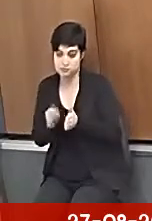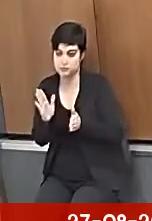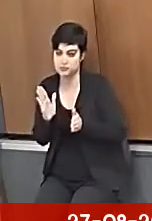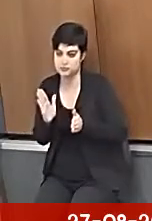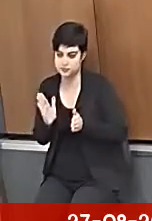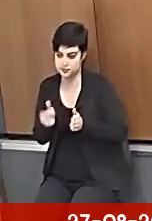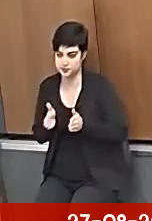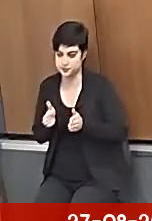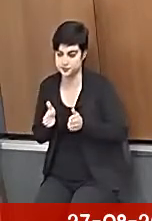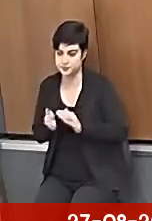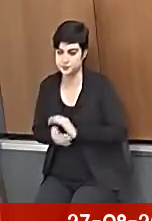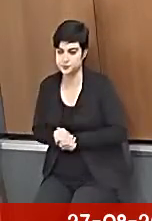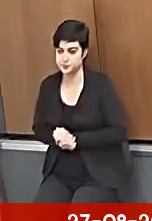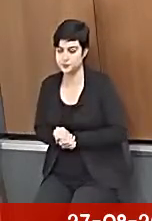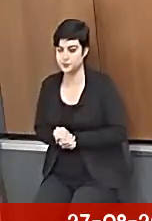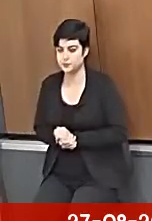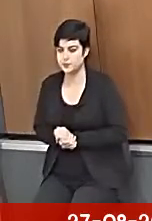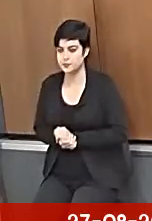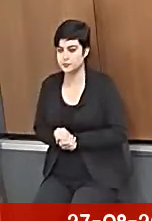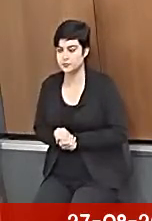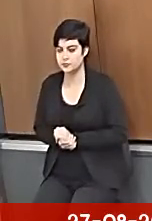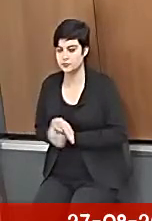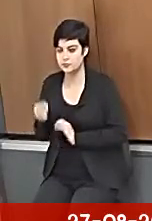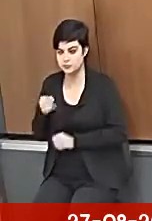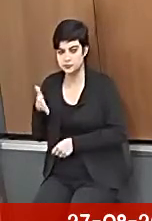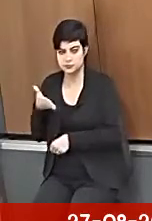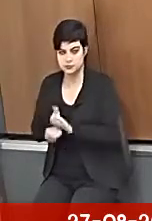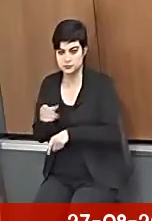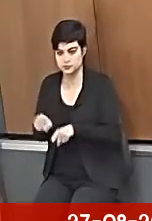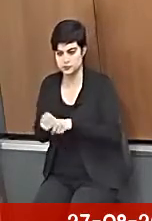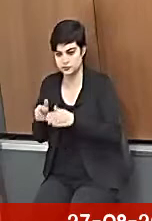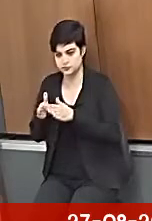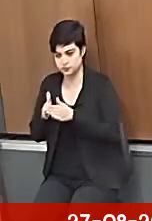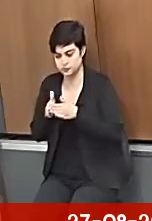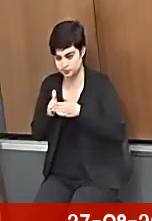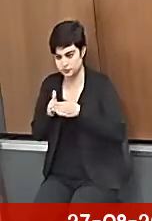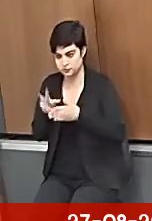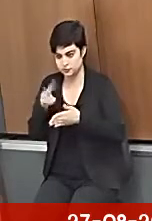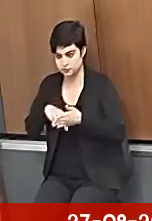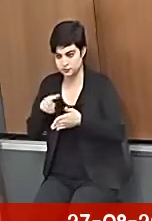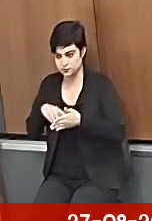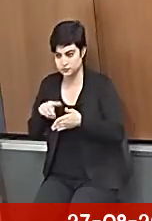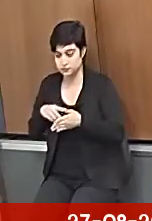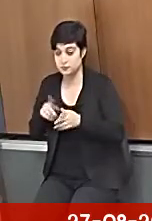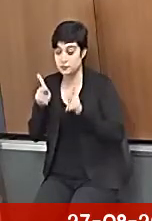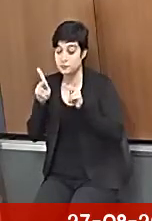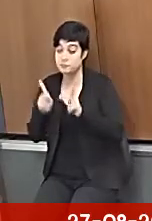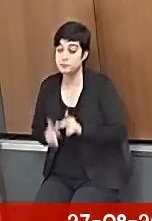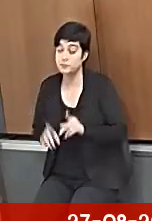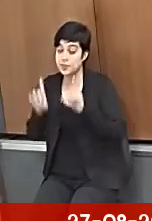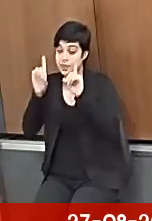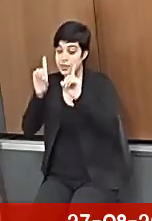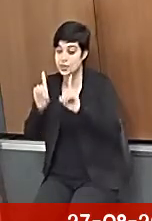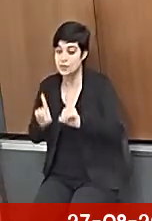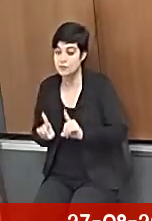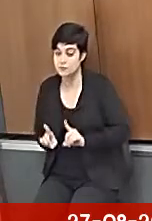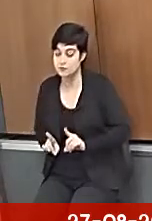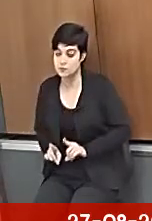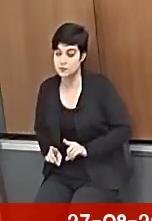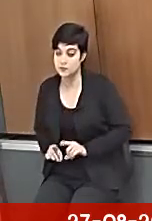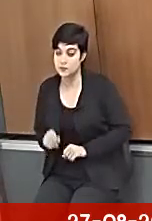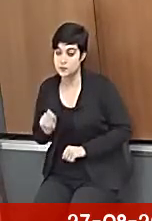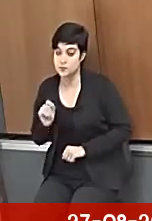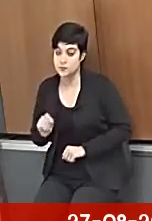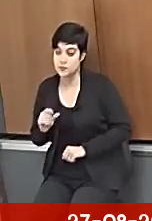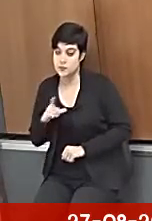no artigo 2º olha você vê que você vai se encaixar direitinho essa licença pra ler fala que considera-se pessoa com deficiência aquela